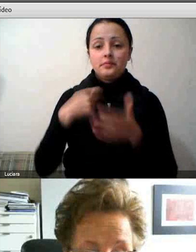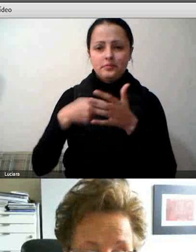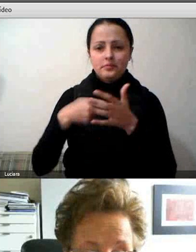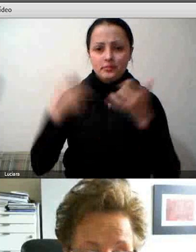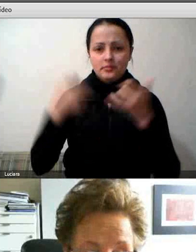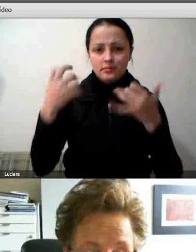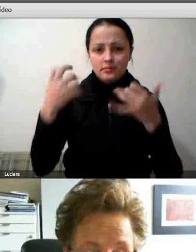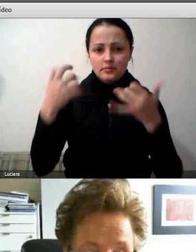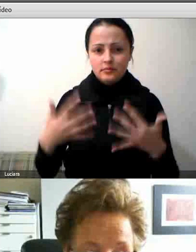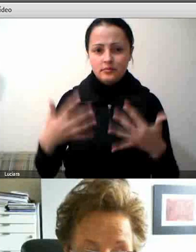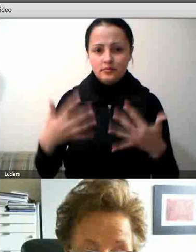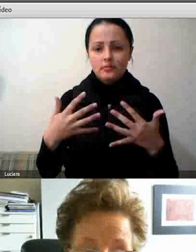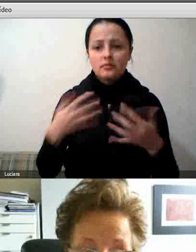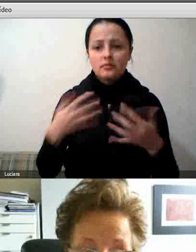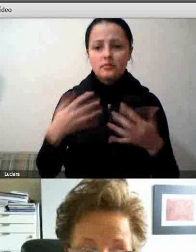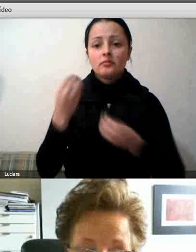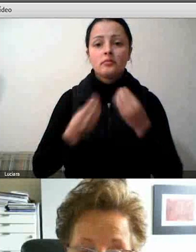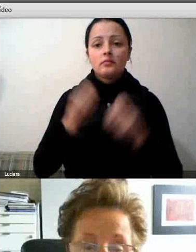nós temos